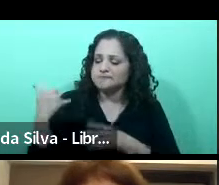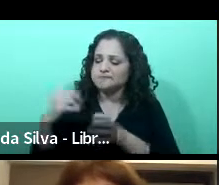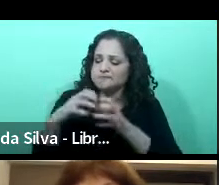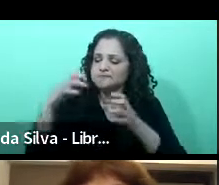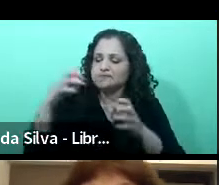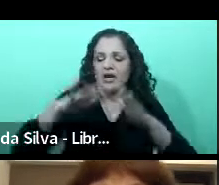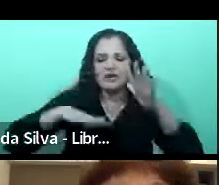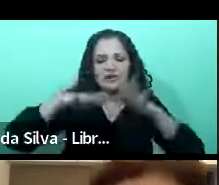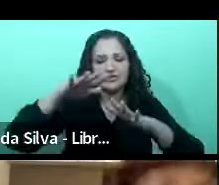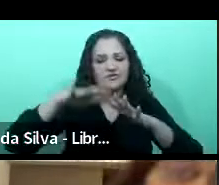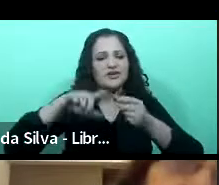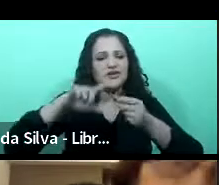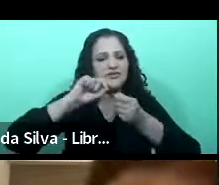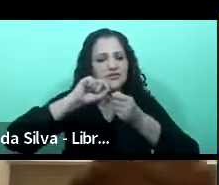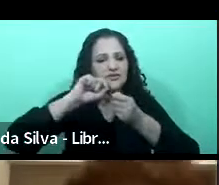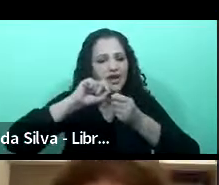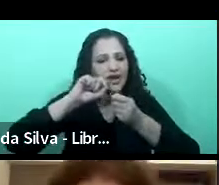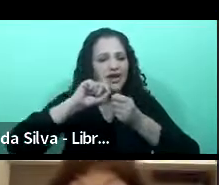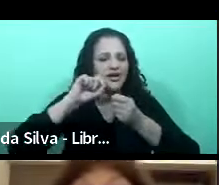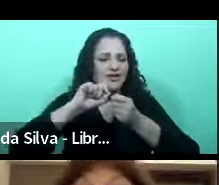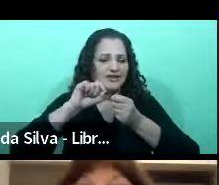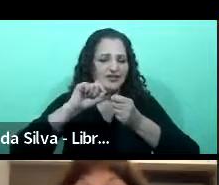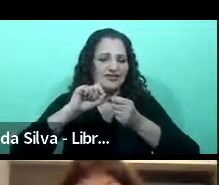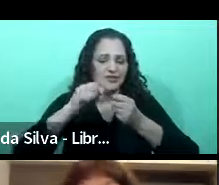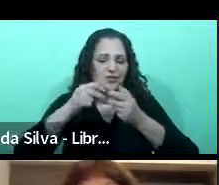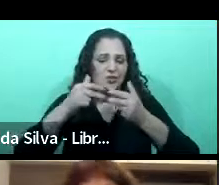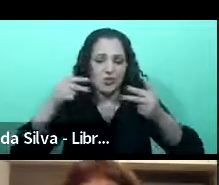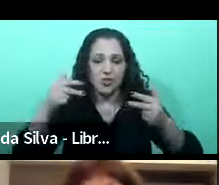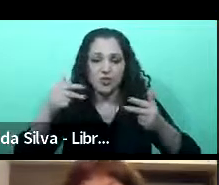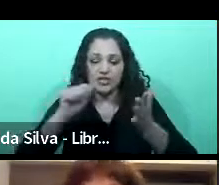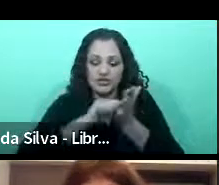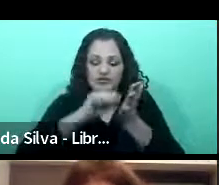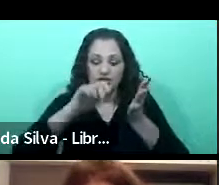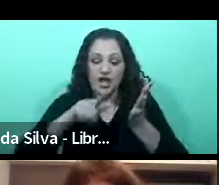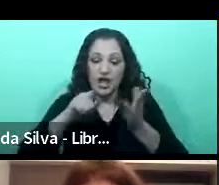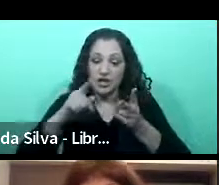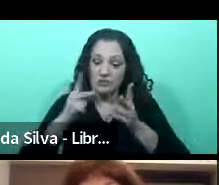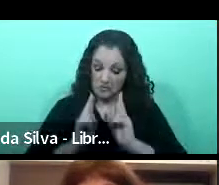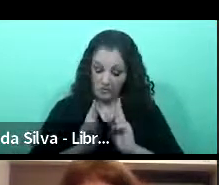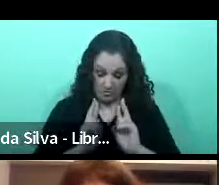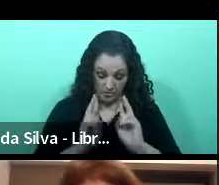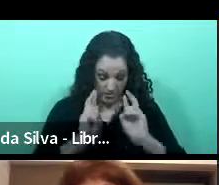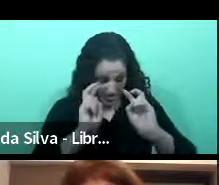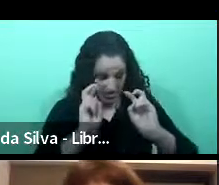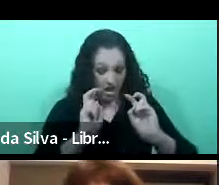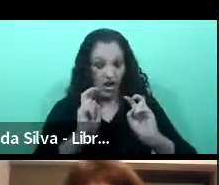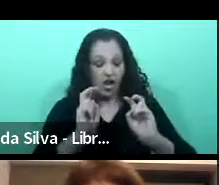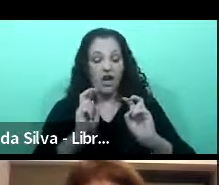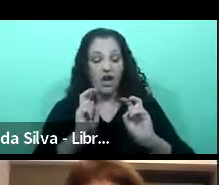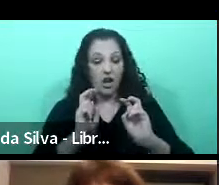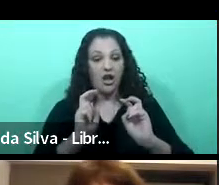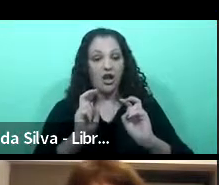percebe isso nela também, e eu acho que tudo isso traz um